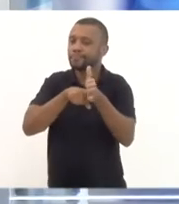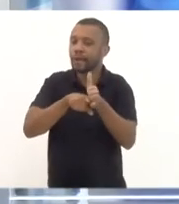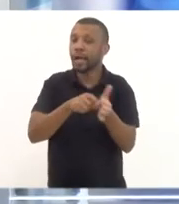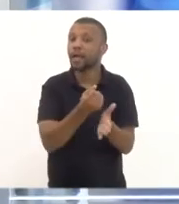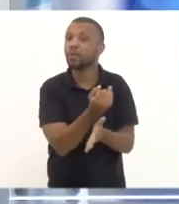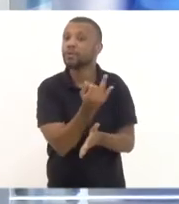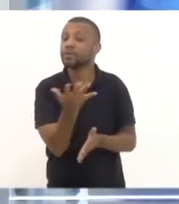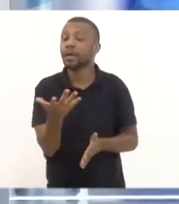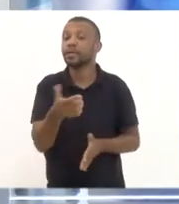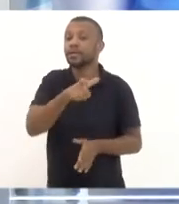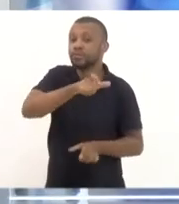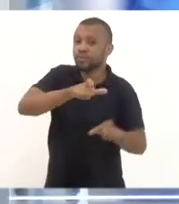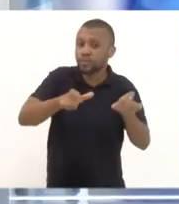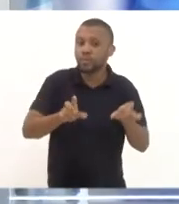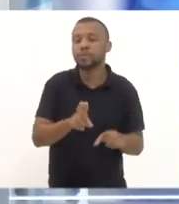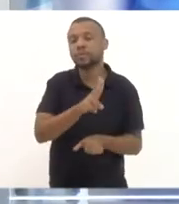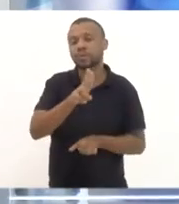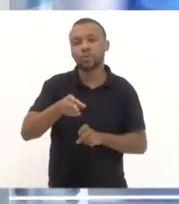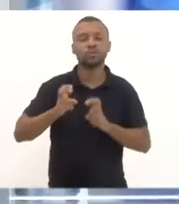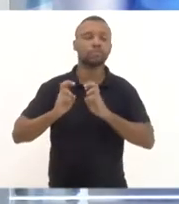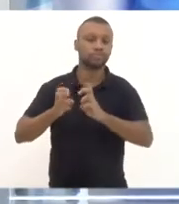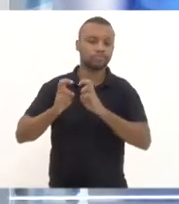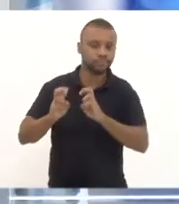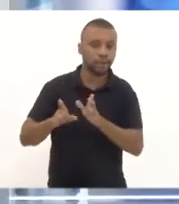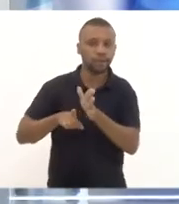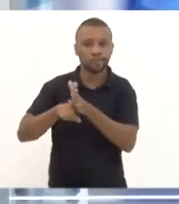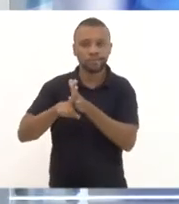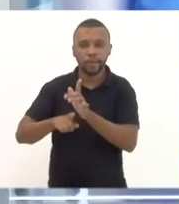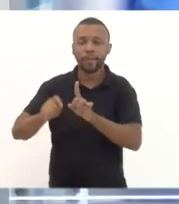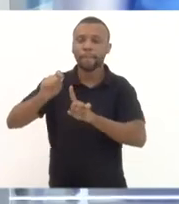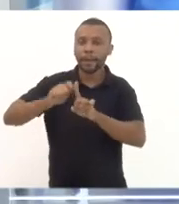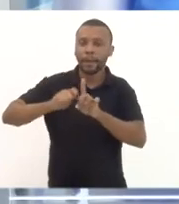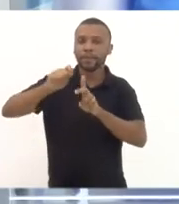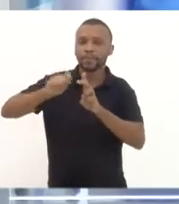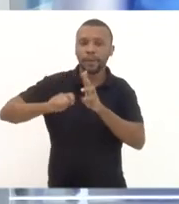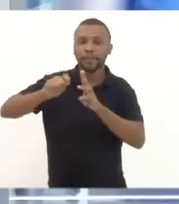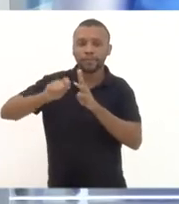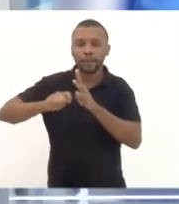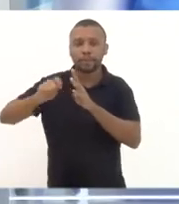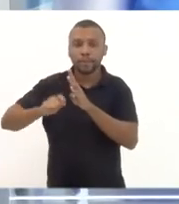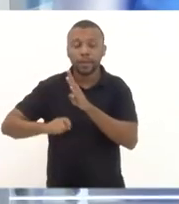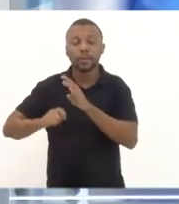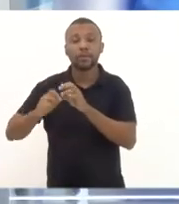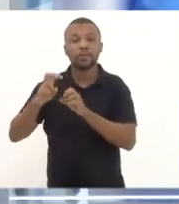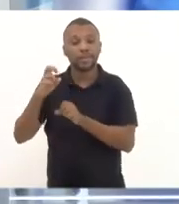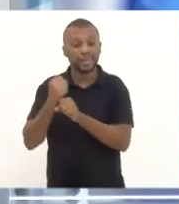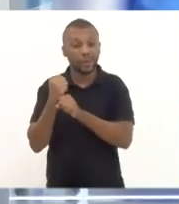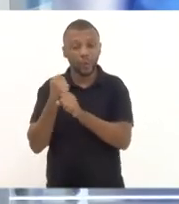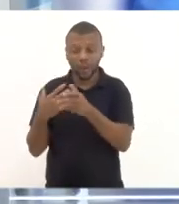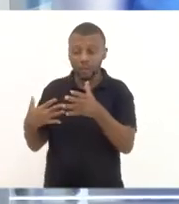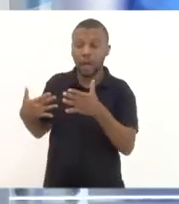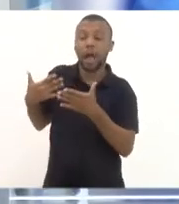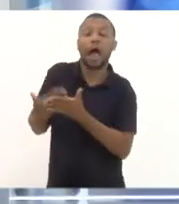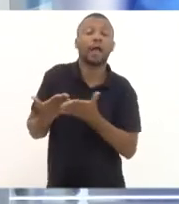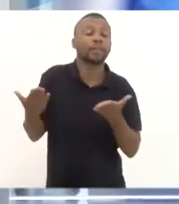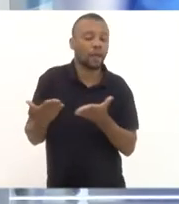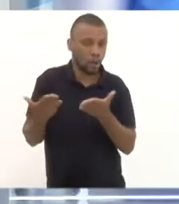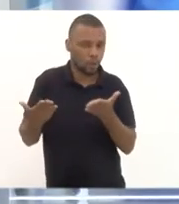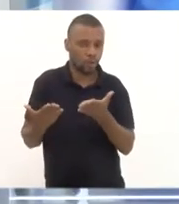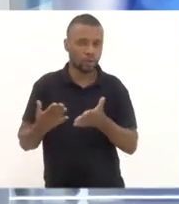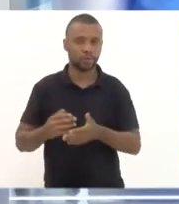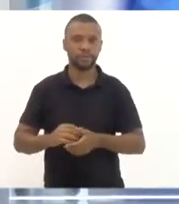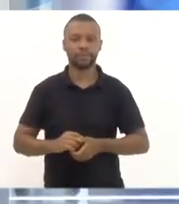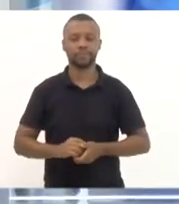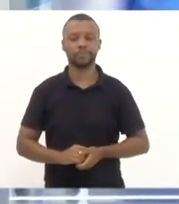utilizam o transporte enviados mensalmente levantamento mês a mês dos últimos cinco anos também eu acho que nós temos